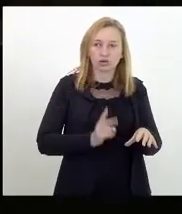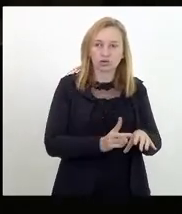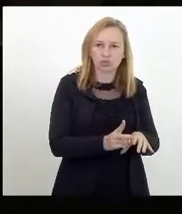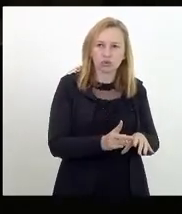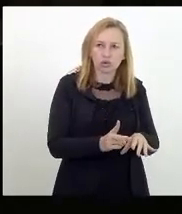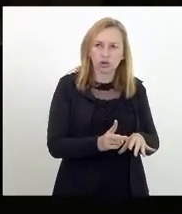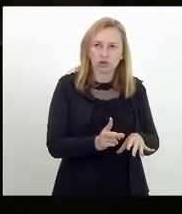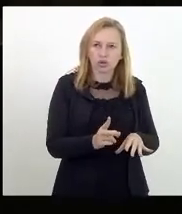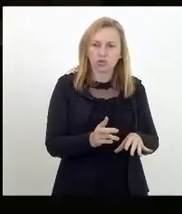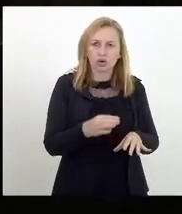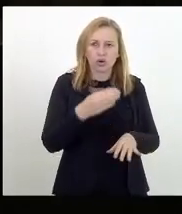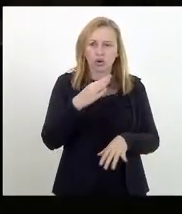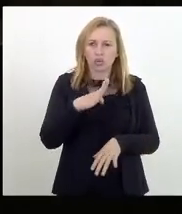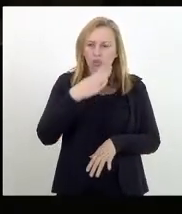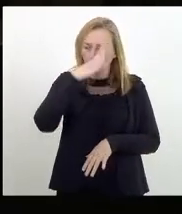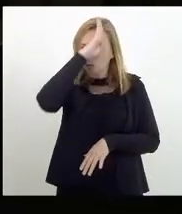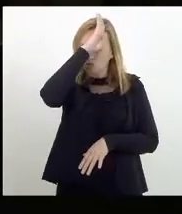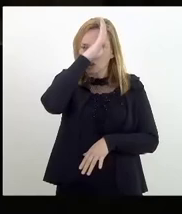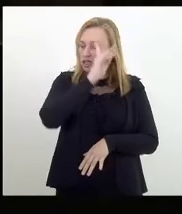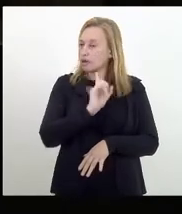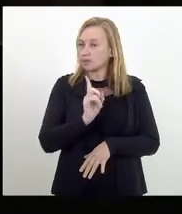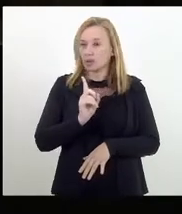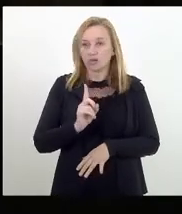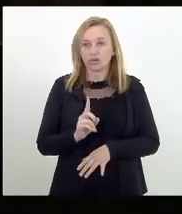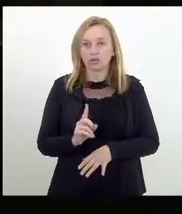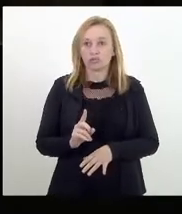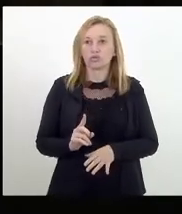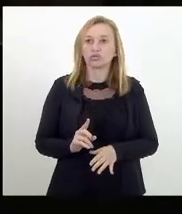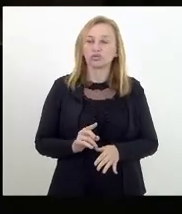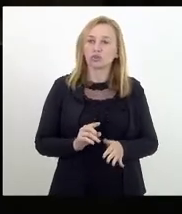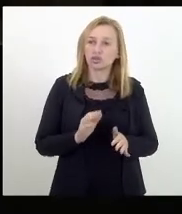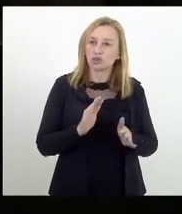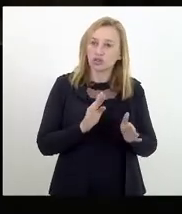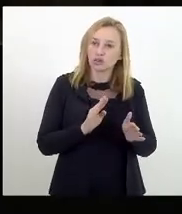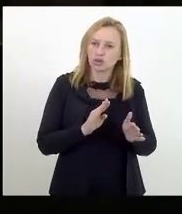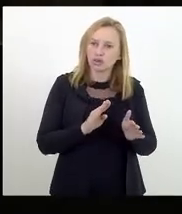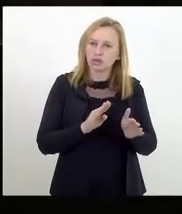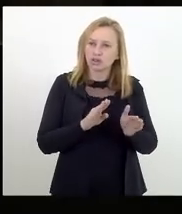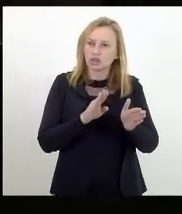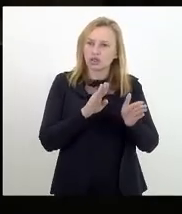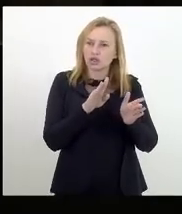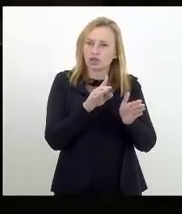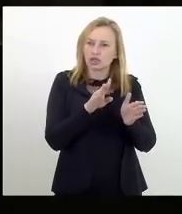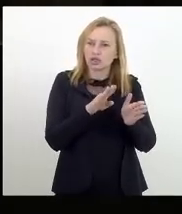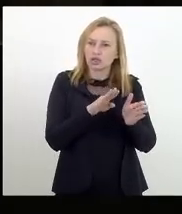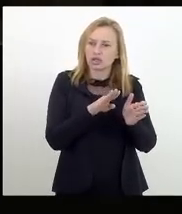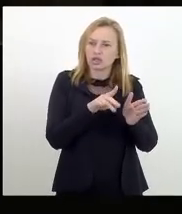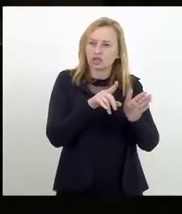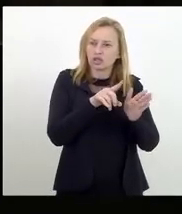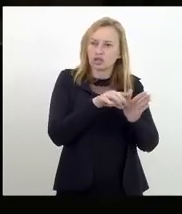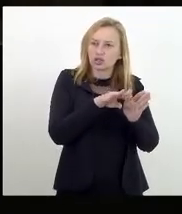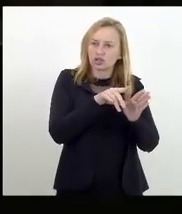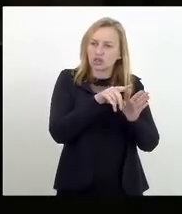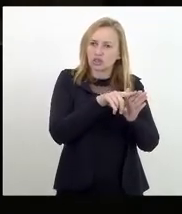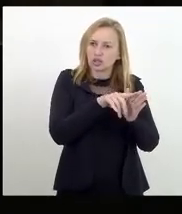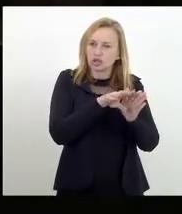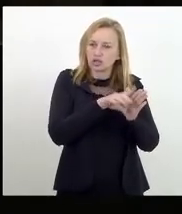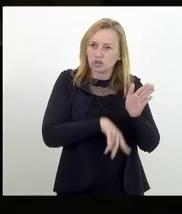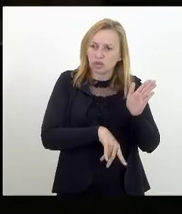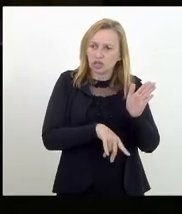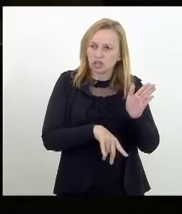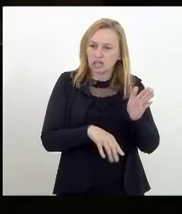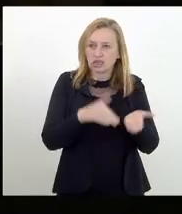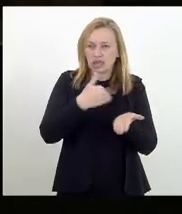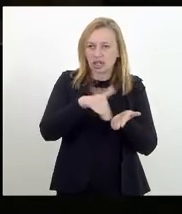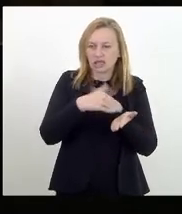com bolsonaro não teve jeito foi rebaixado à secretaria do Ministério do Turismo